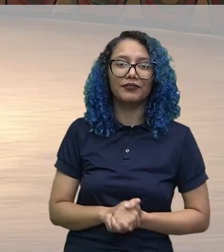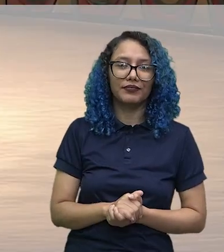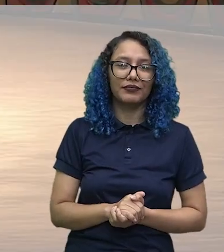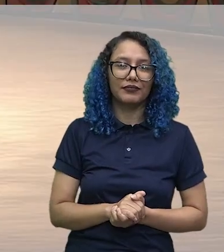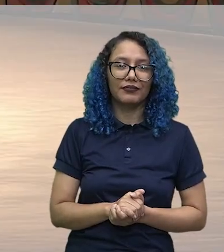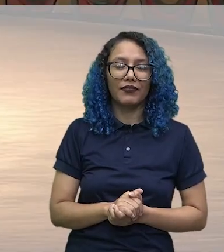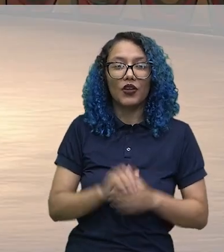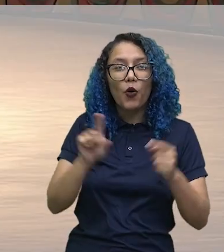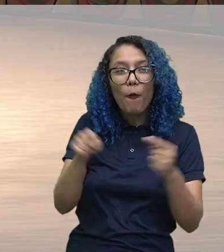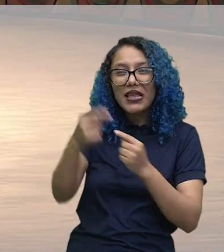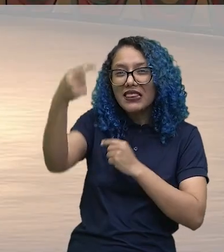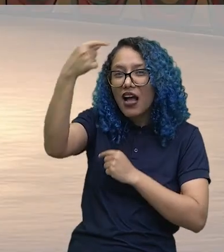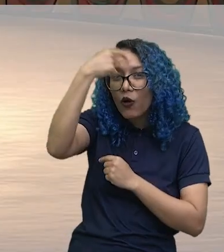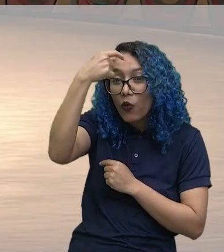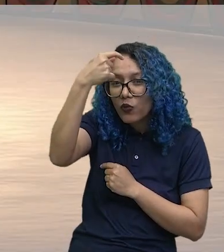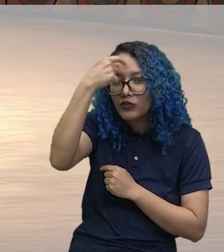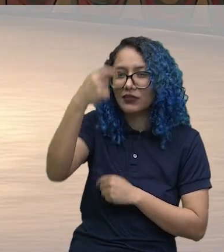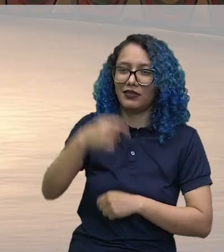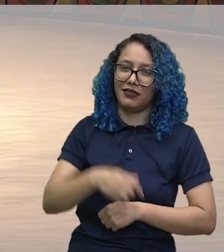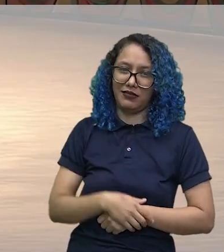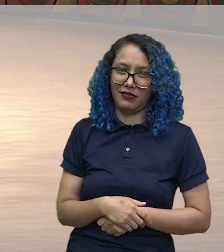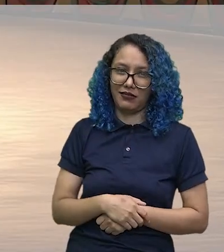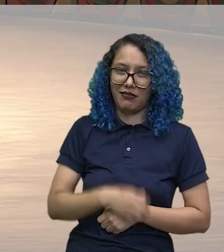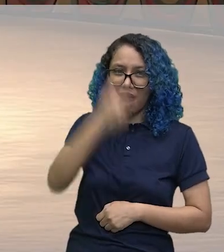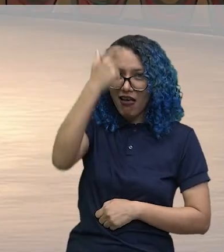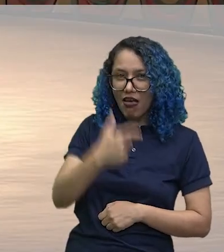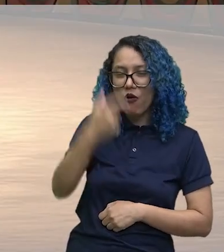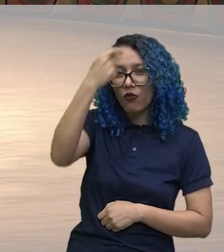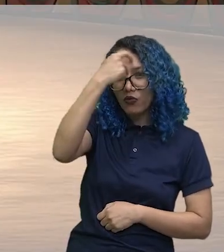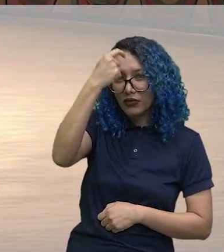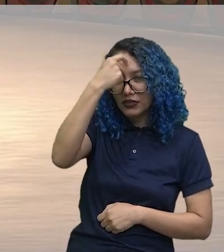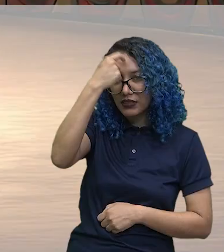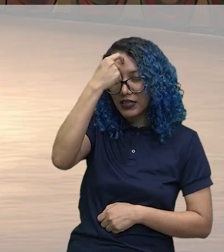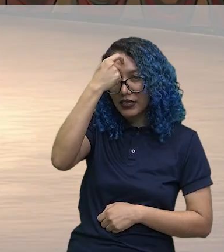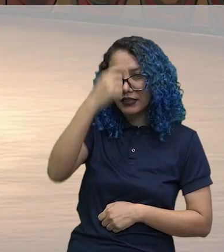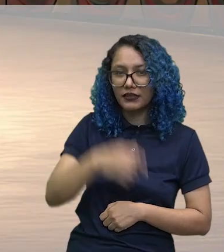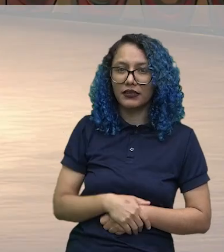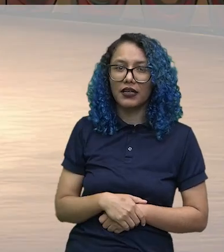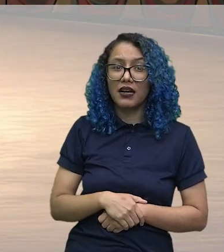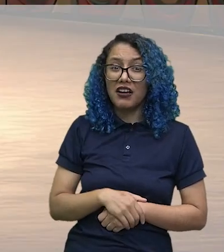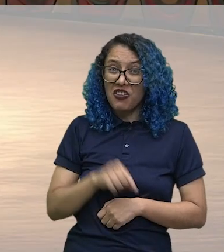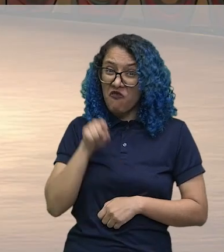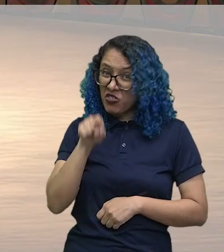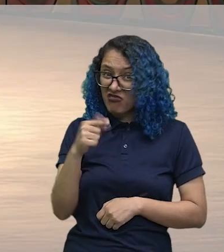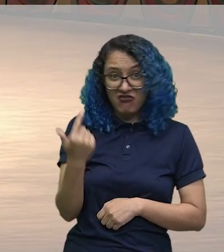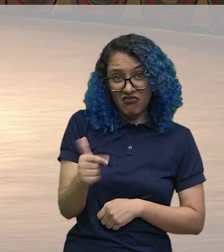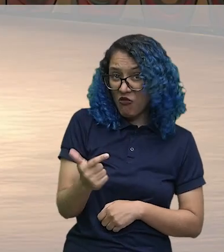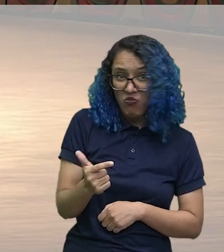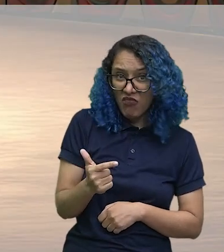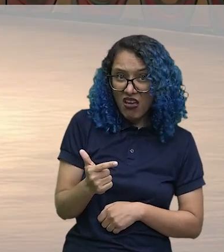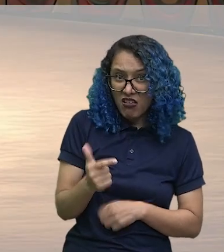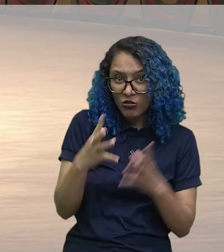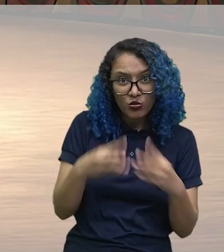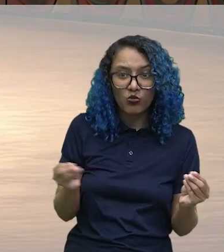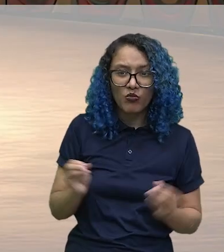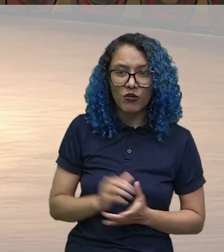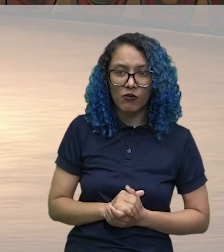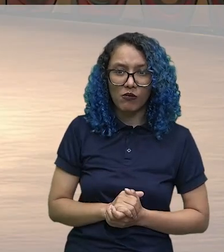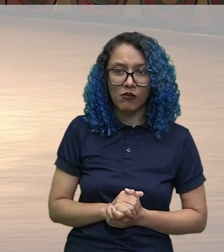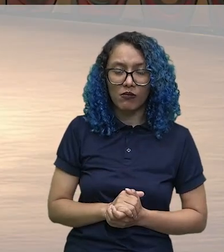é o bom senso. Augusto, e ele está desaparecido em você.